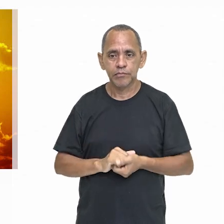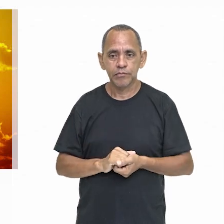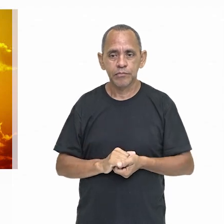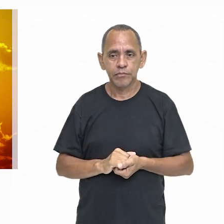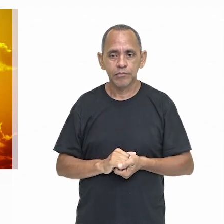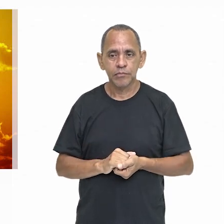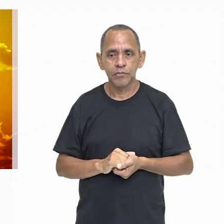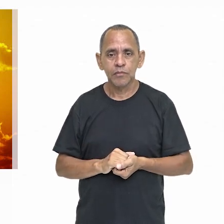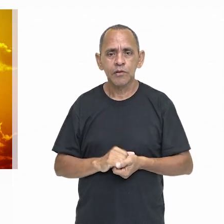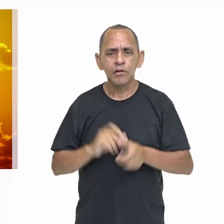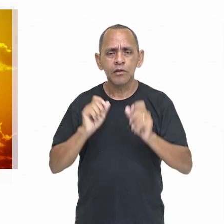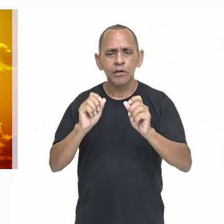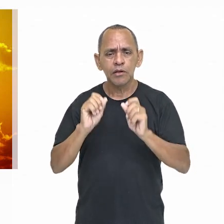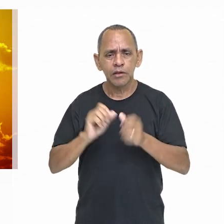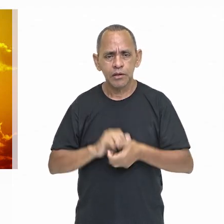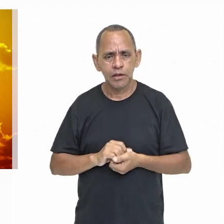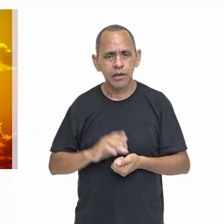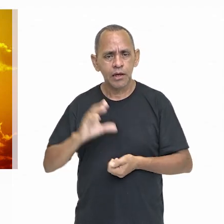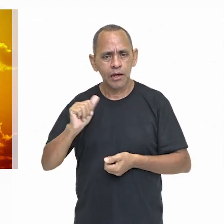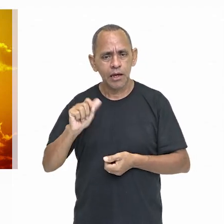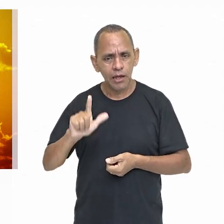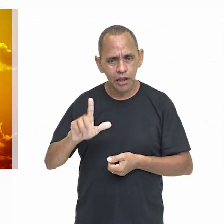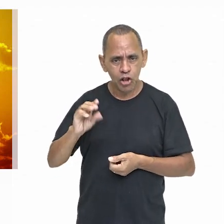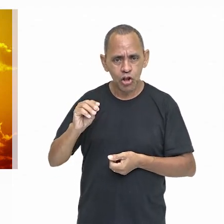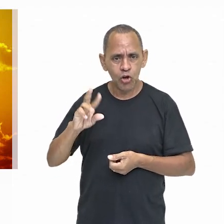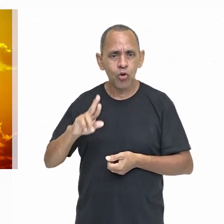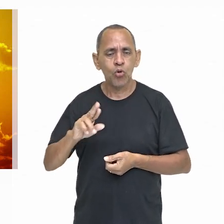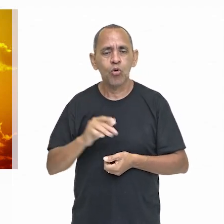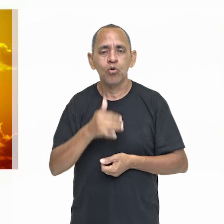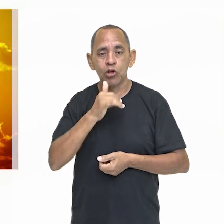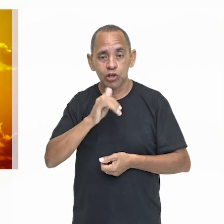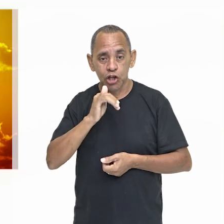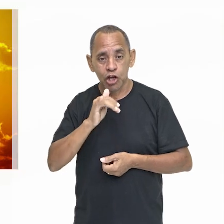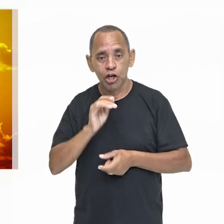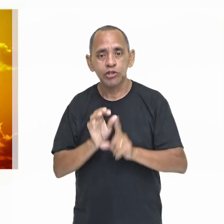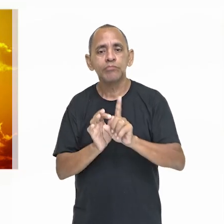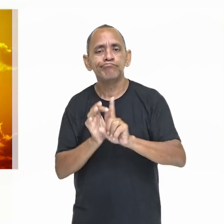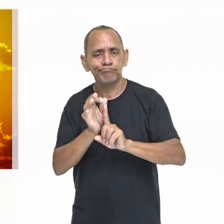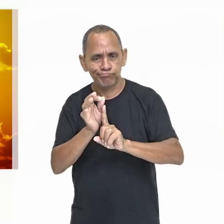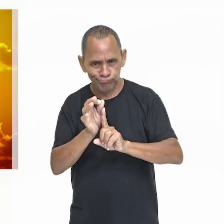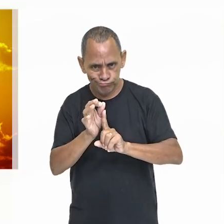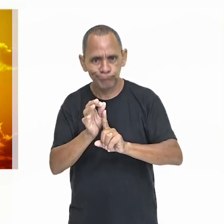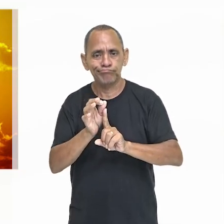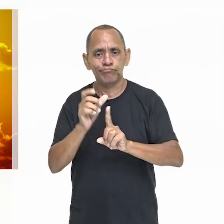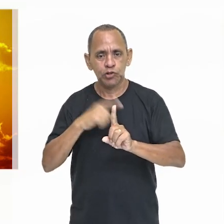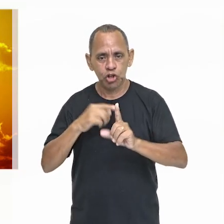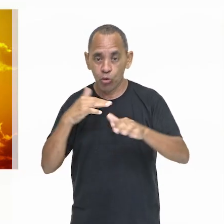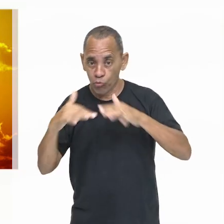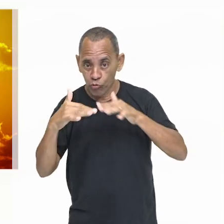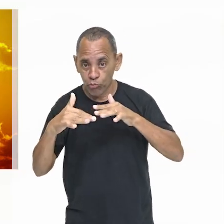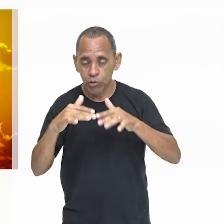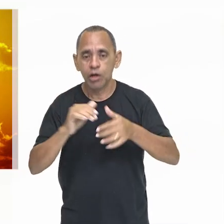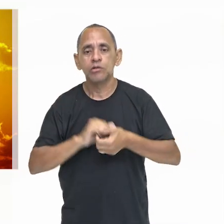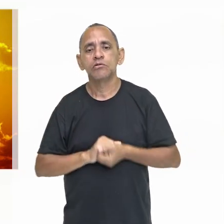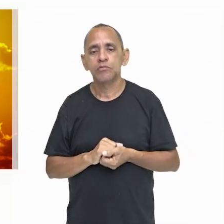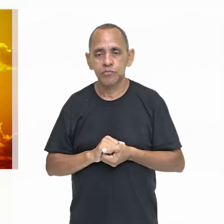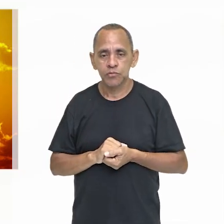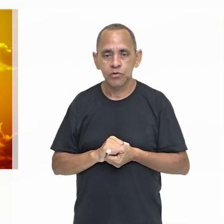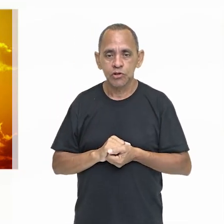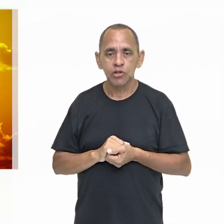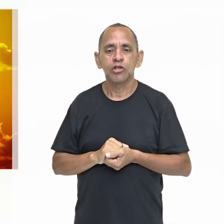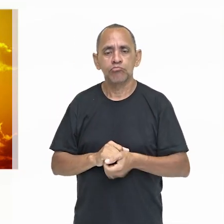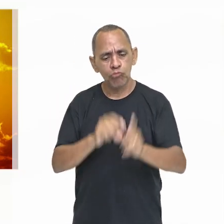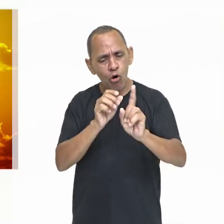que é calor? Calor é a energia térmica em movimento, que flui de um corpo